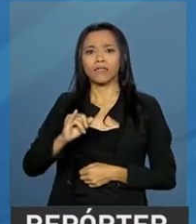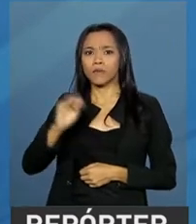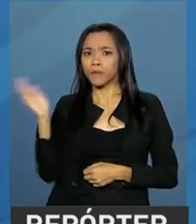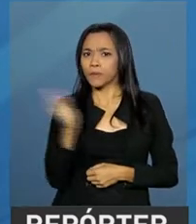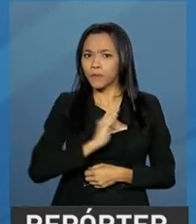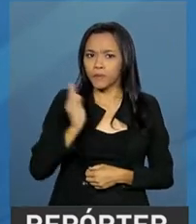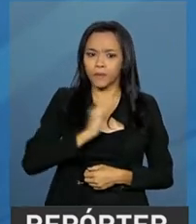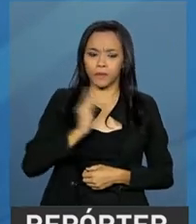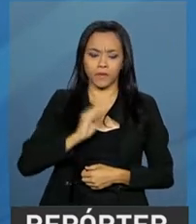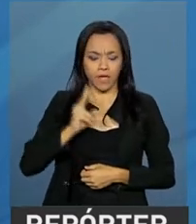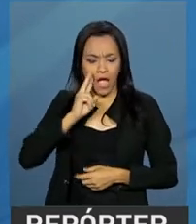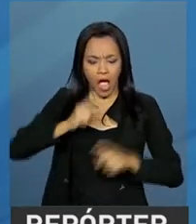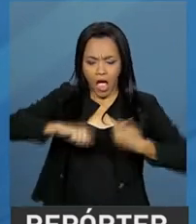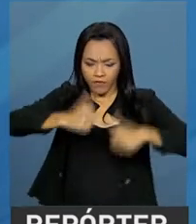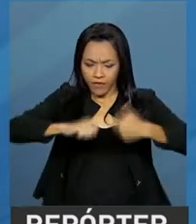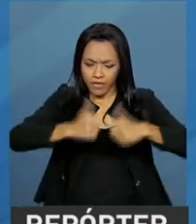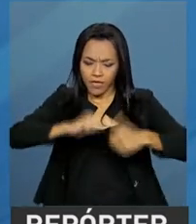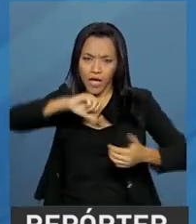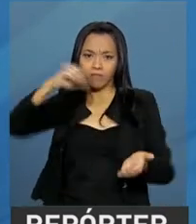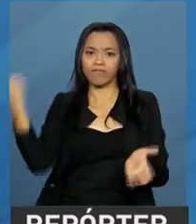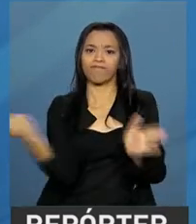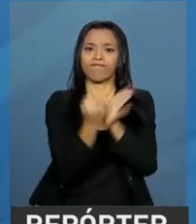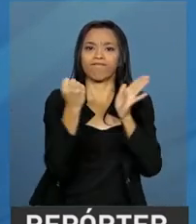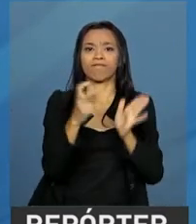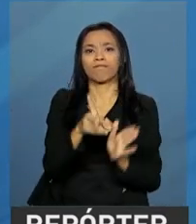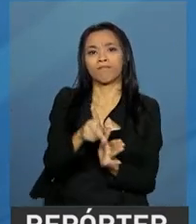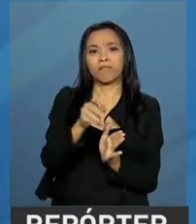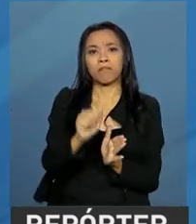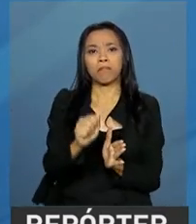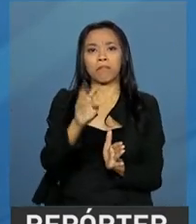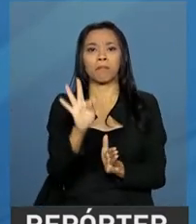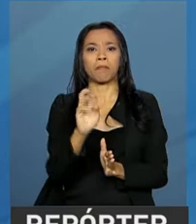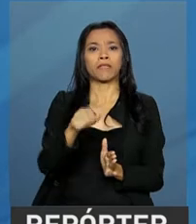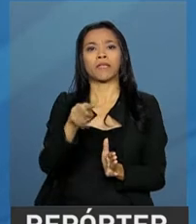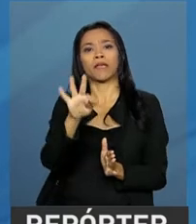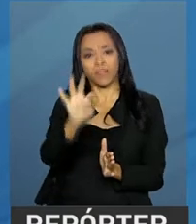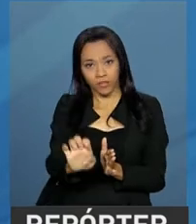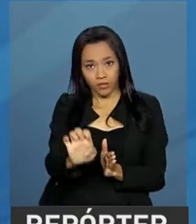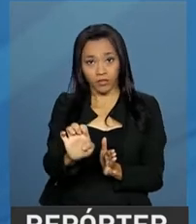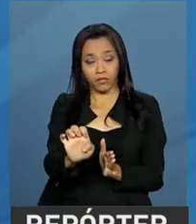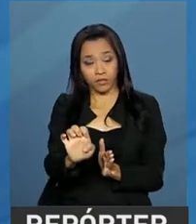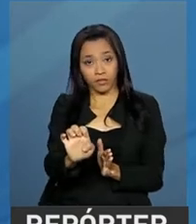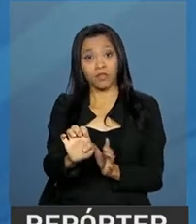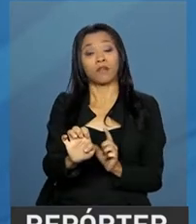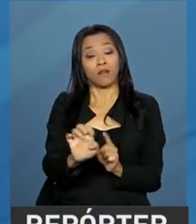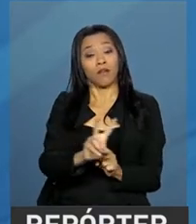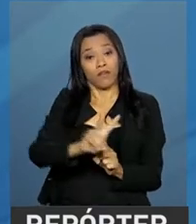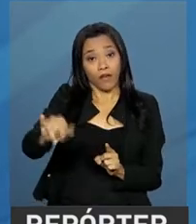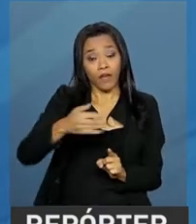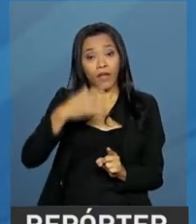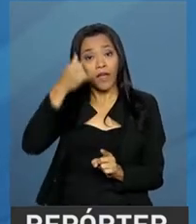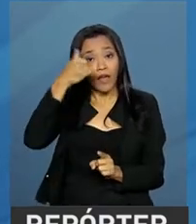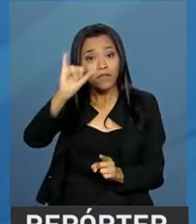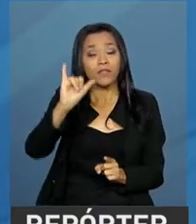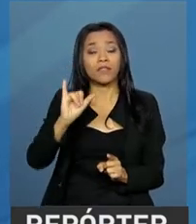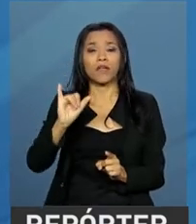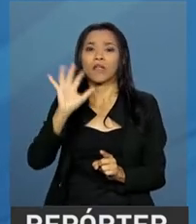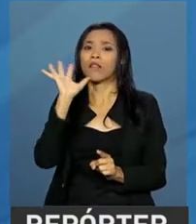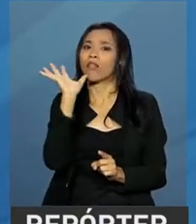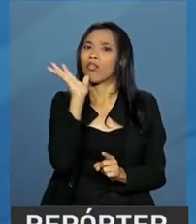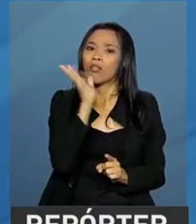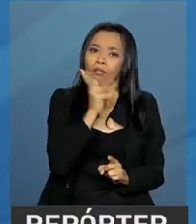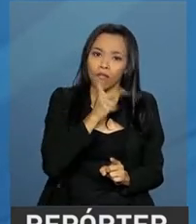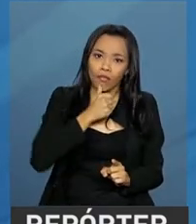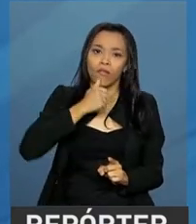de patentes que me com farmacêuticas também evitará extensões de prazo da patente